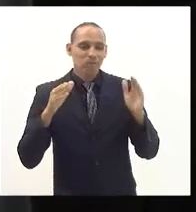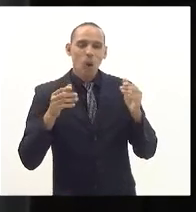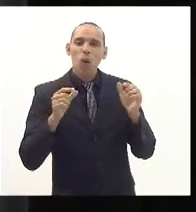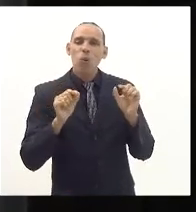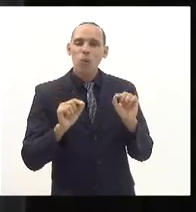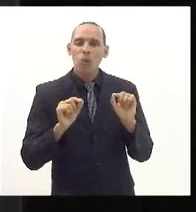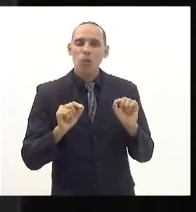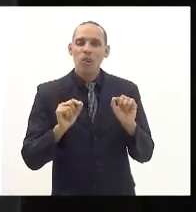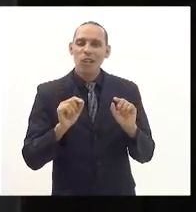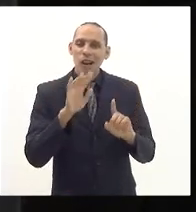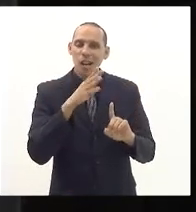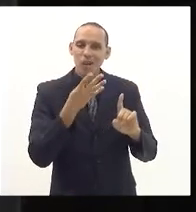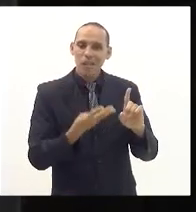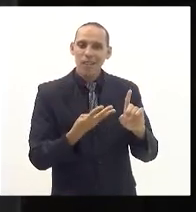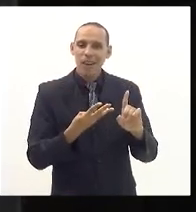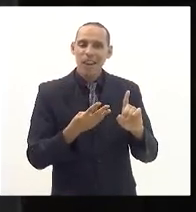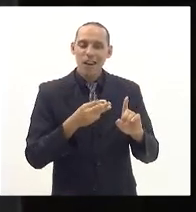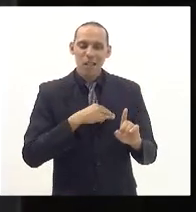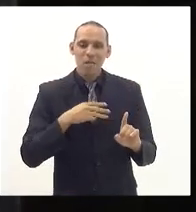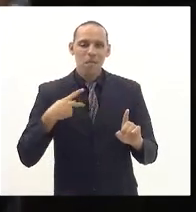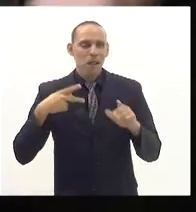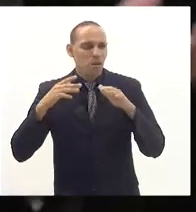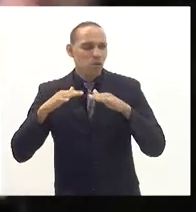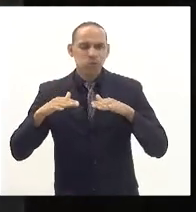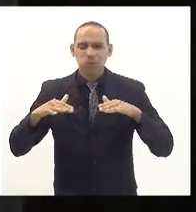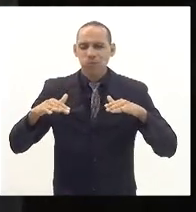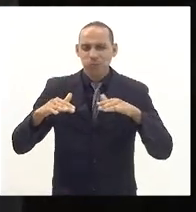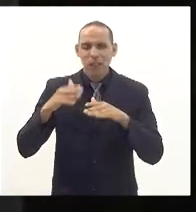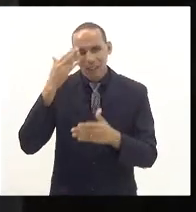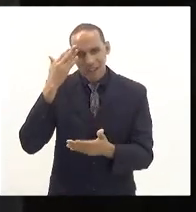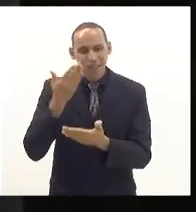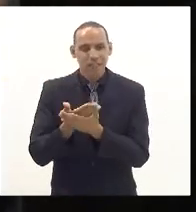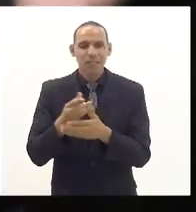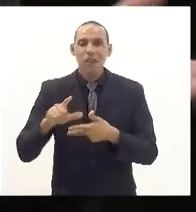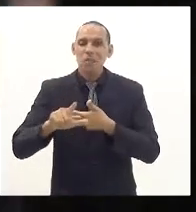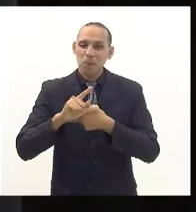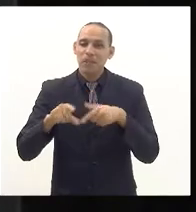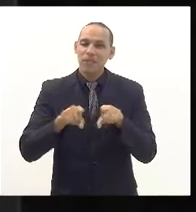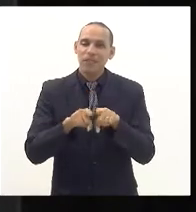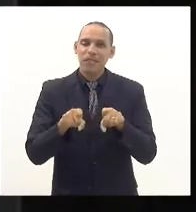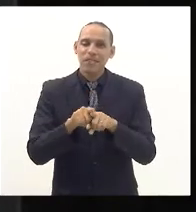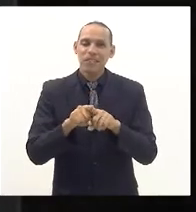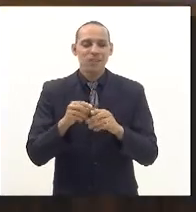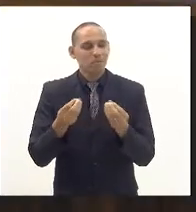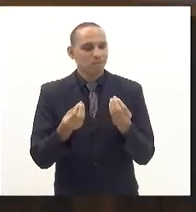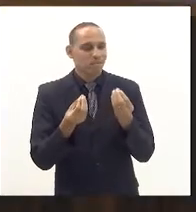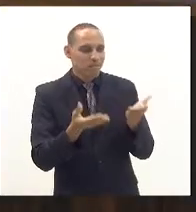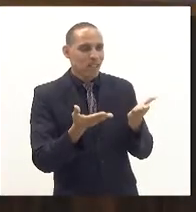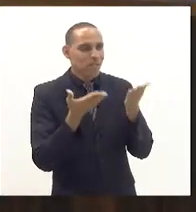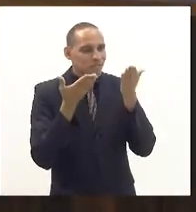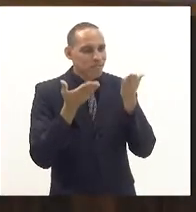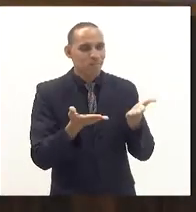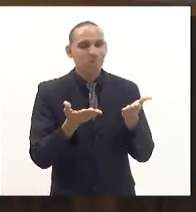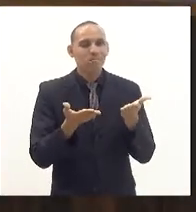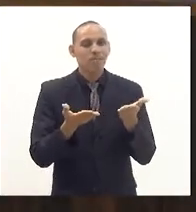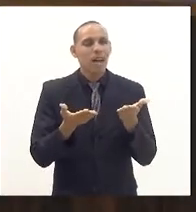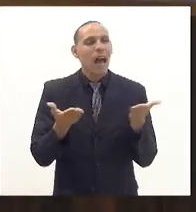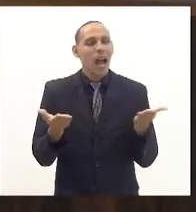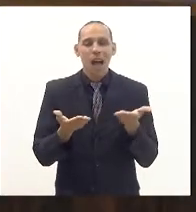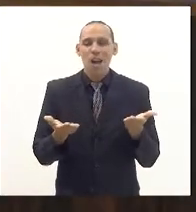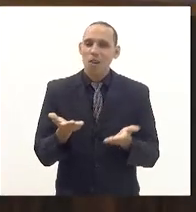acredito todos os integrantes do ministério público e ao poder legislativo a sua Assunção